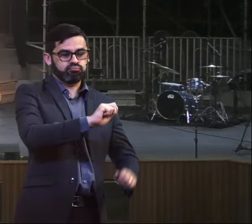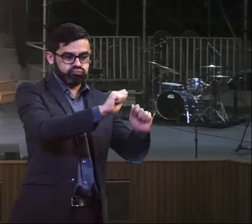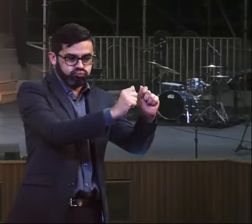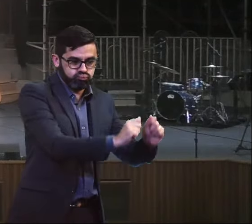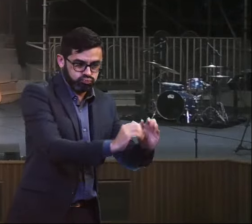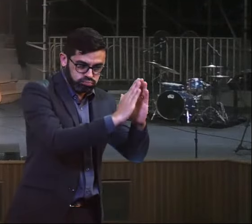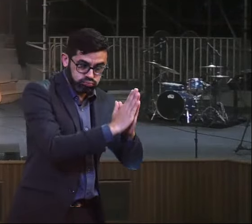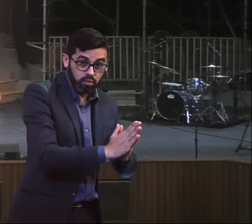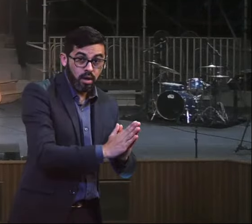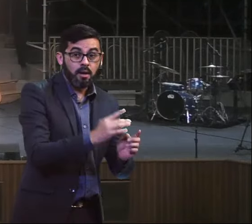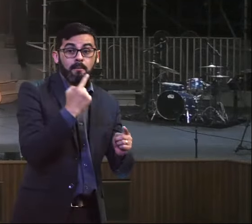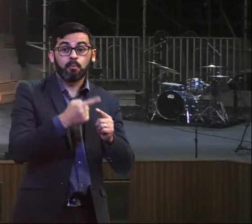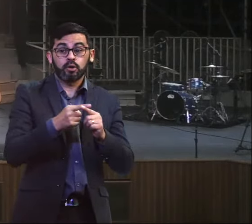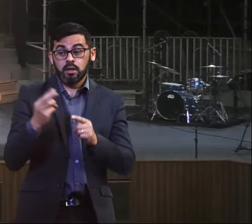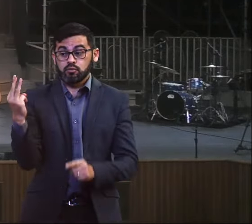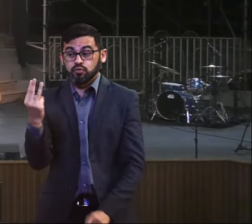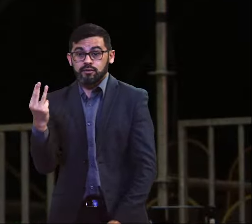Fé.